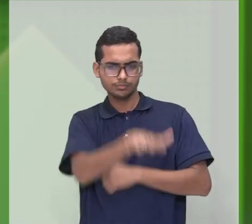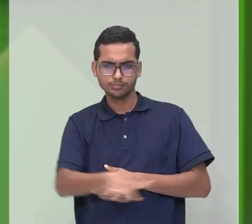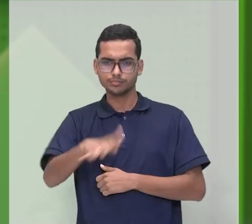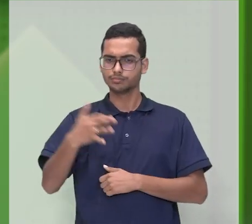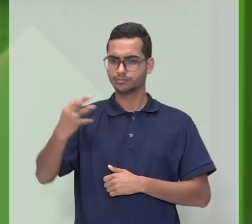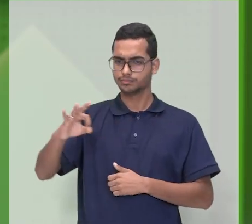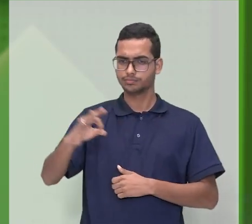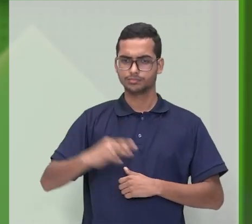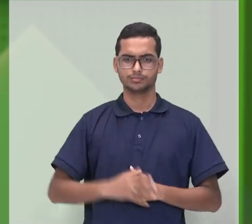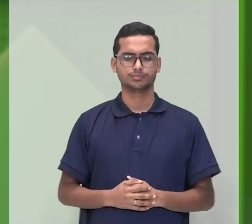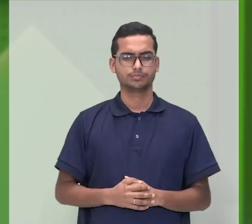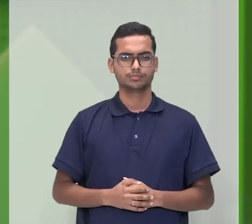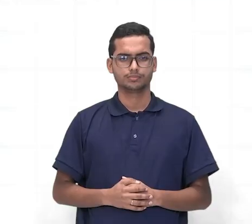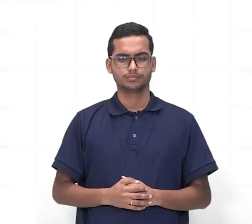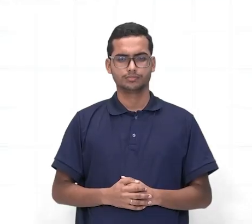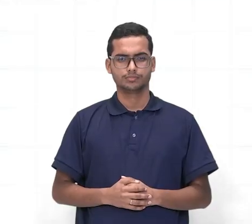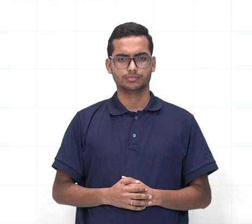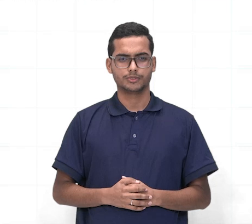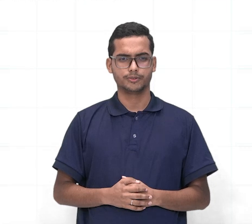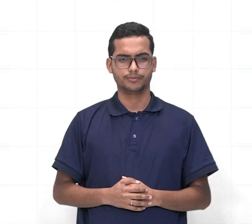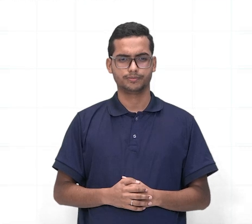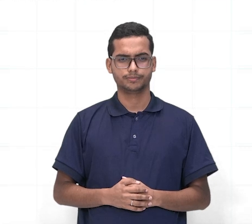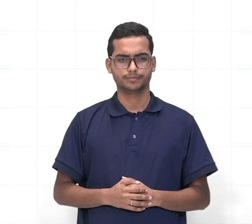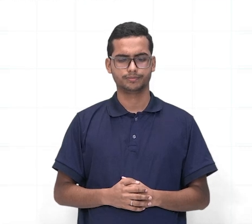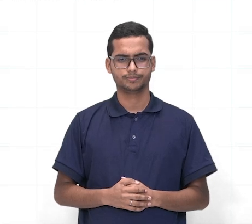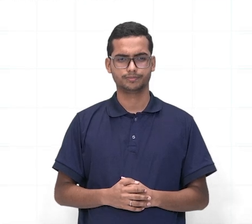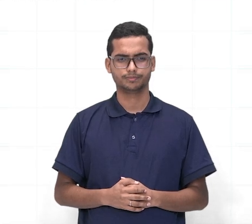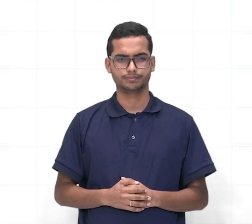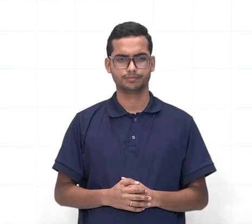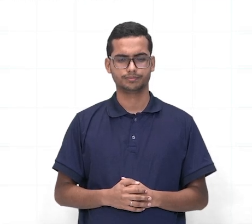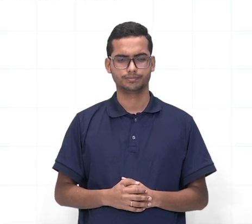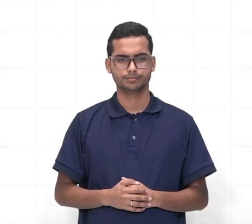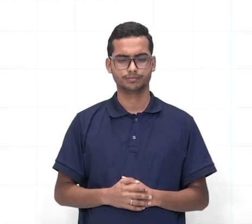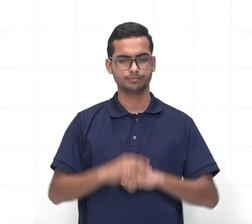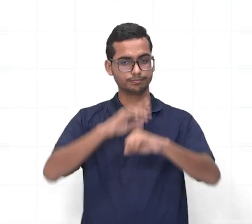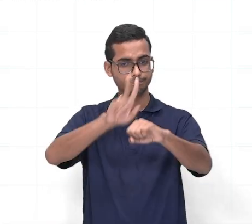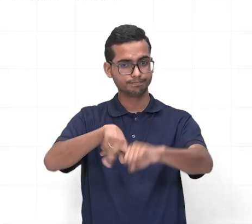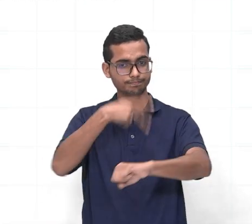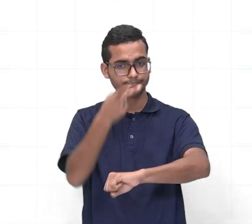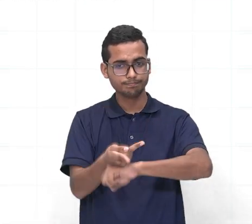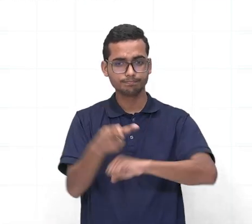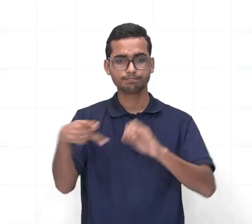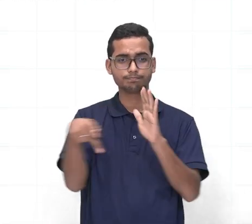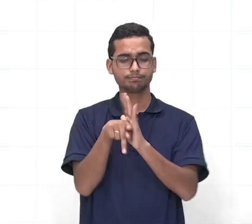certo? E aí nós passamos para a pandemia.